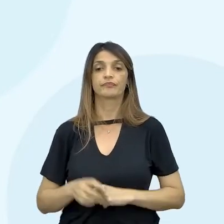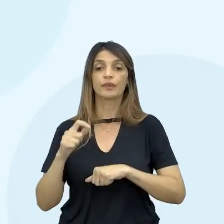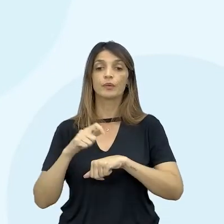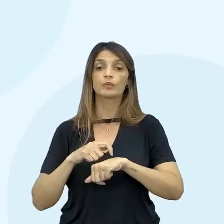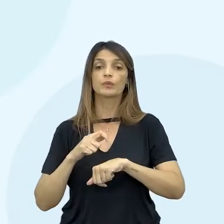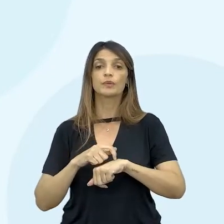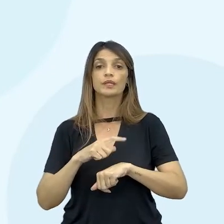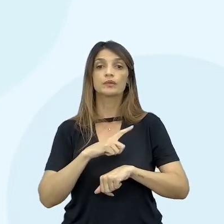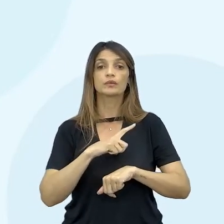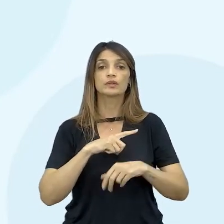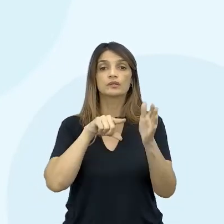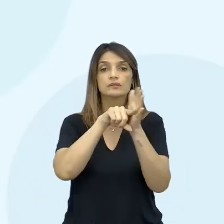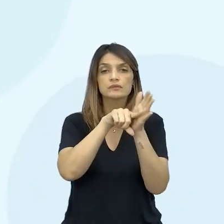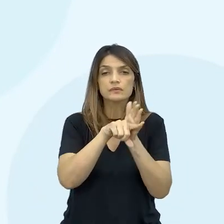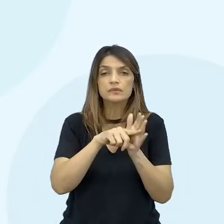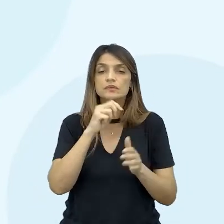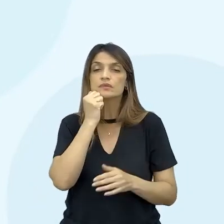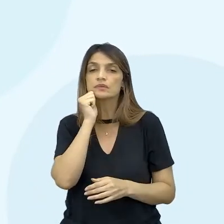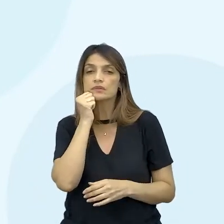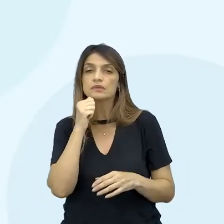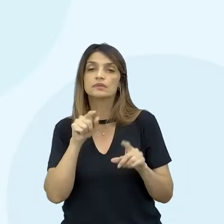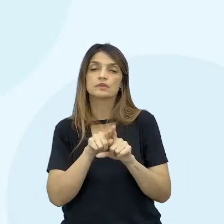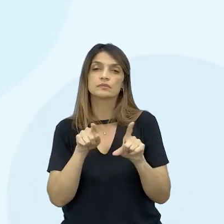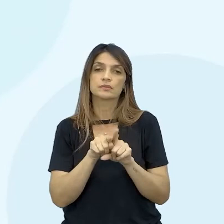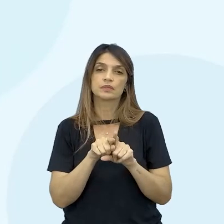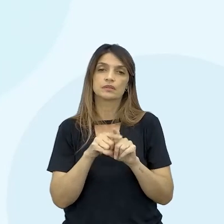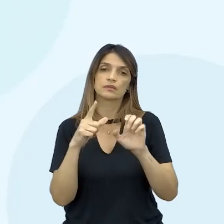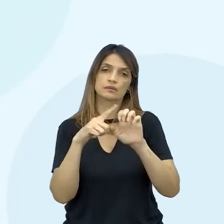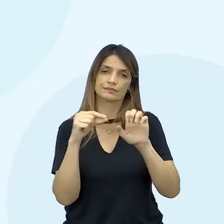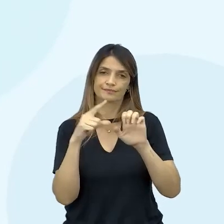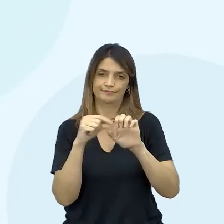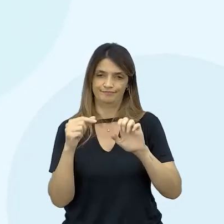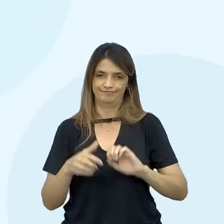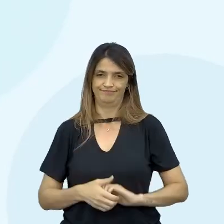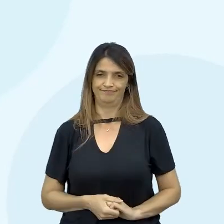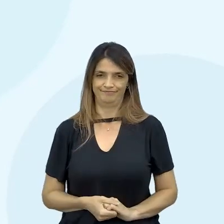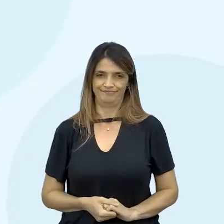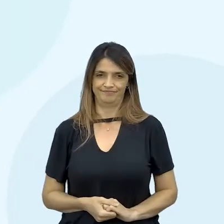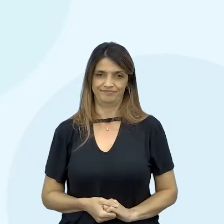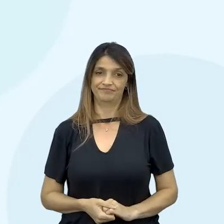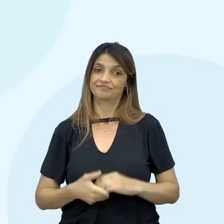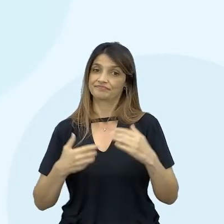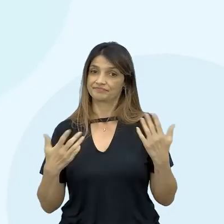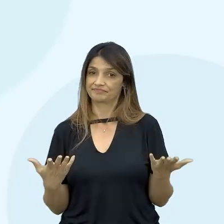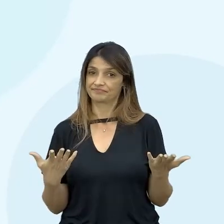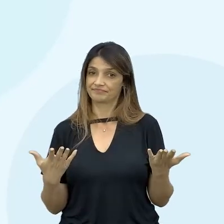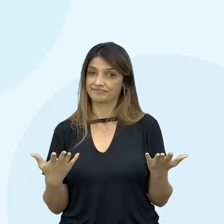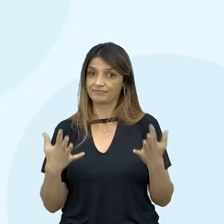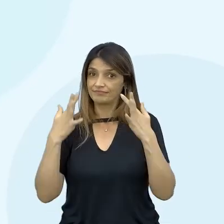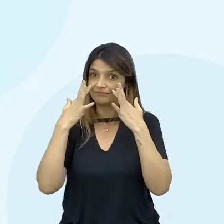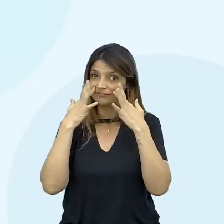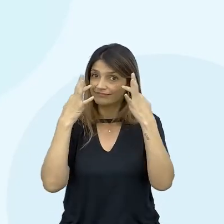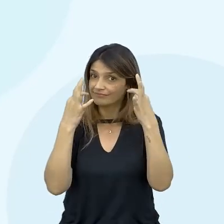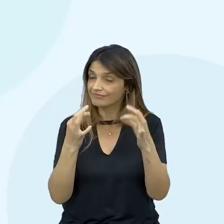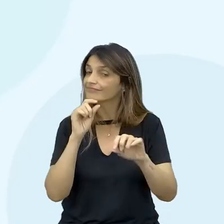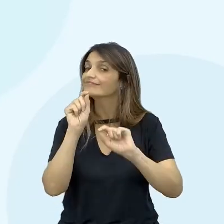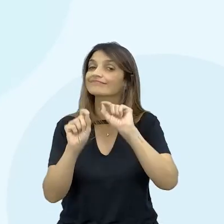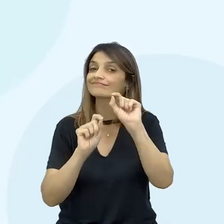temos investigação científica e empreendedorismo. E aí, um ponto de atenção,